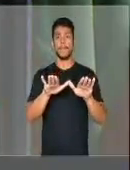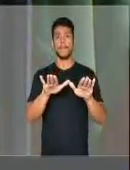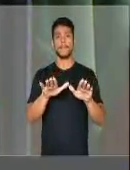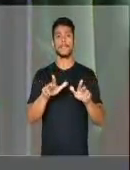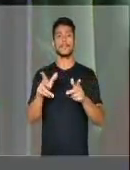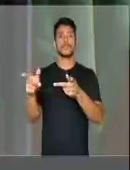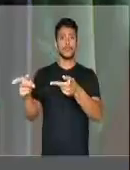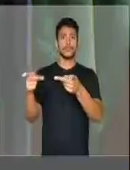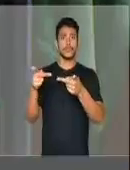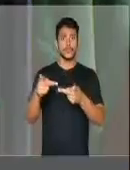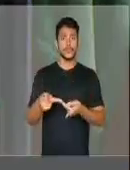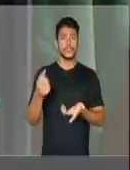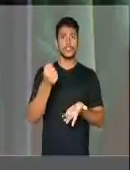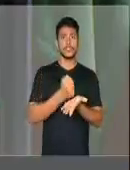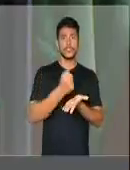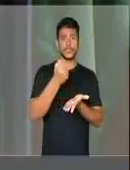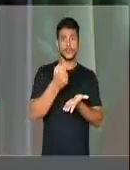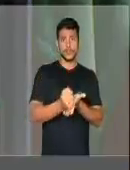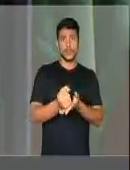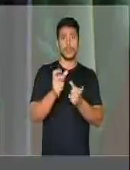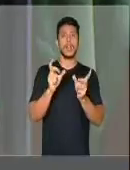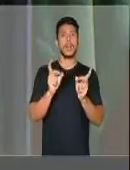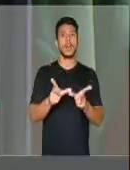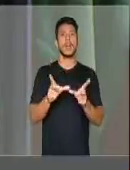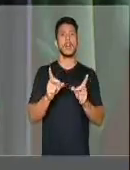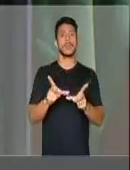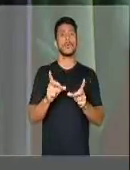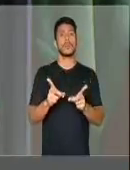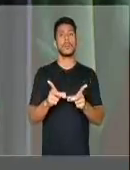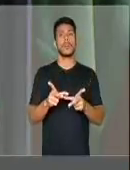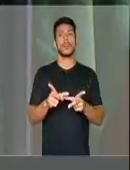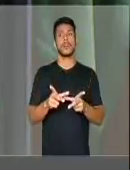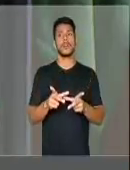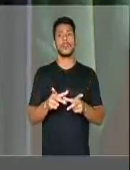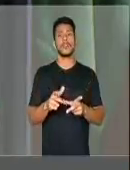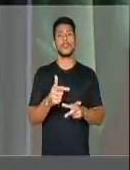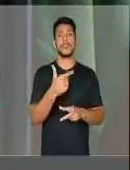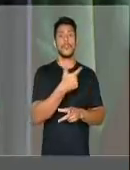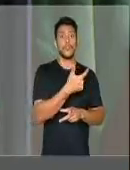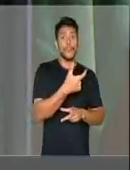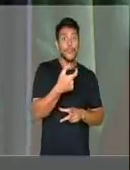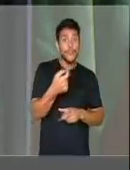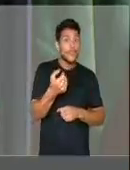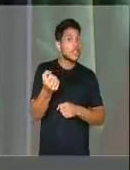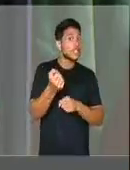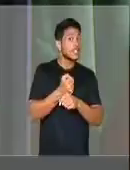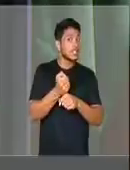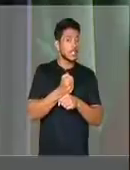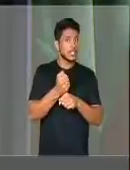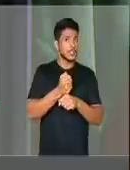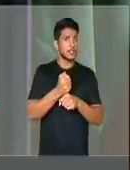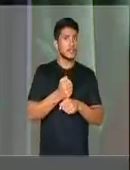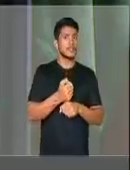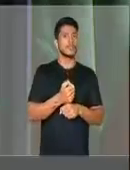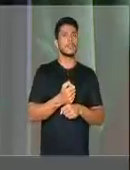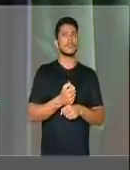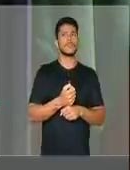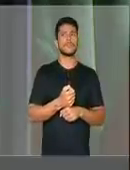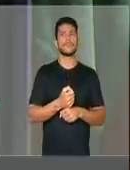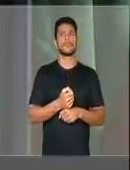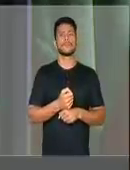para a contratação de aluguel de um imóvel durante 20 anos, 240